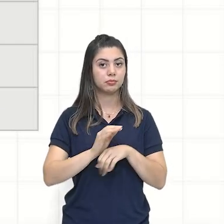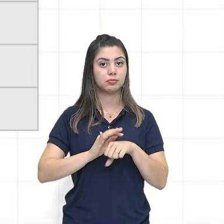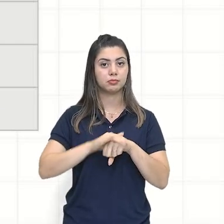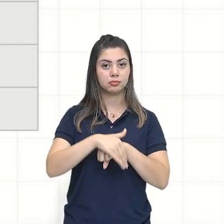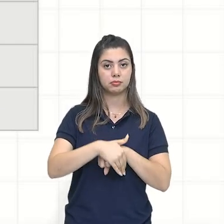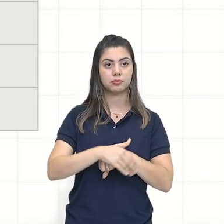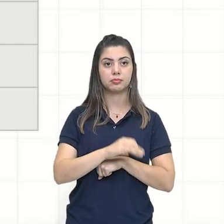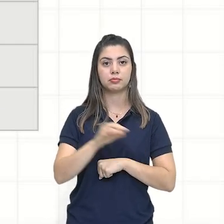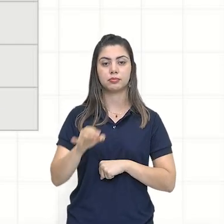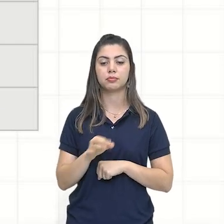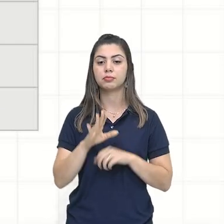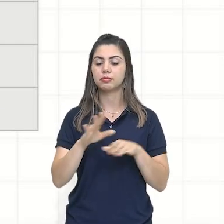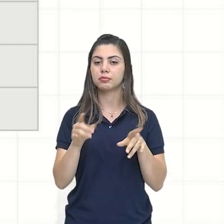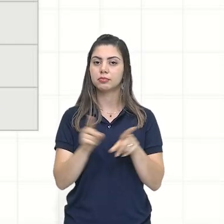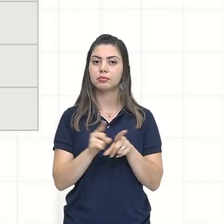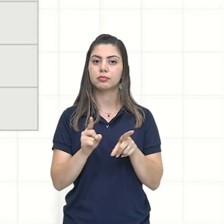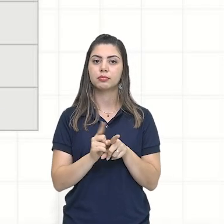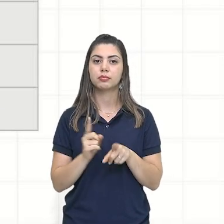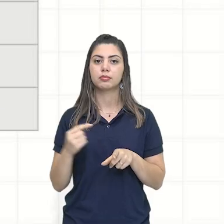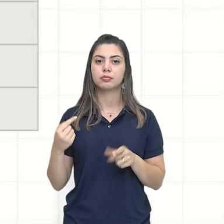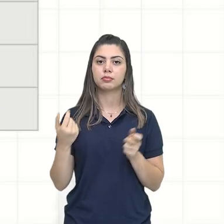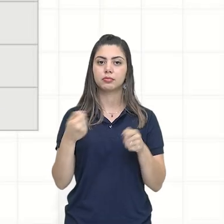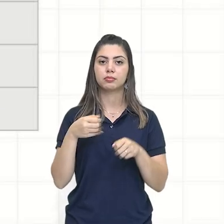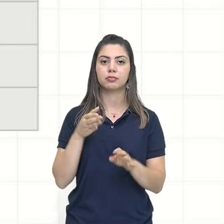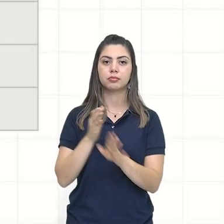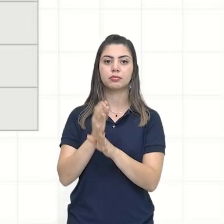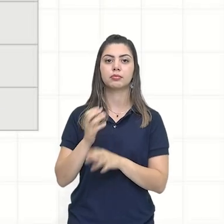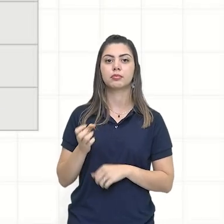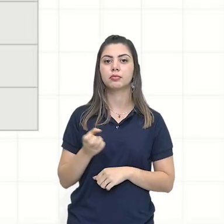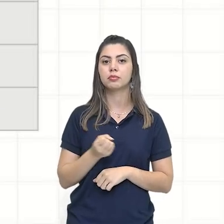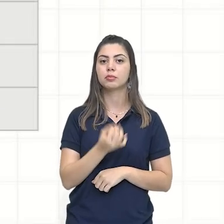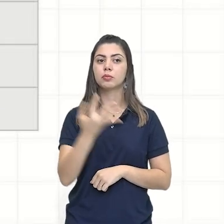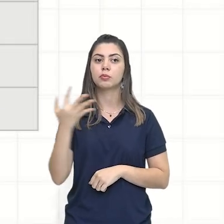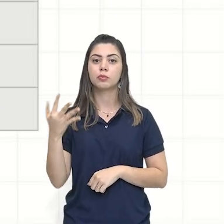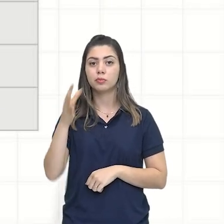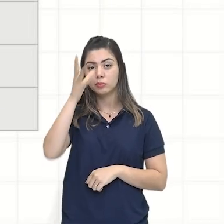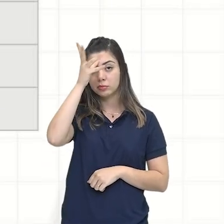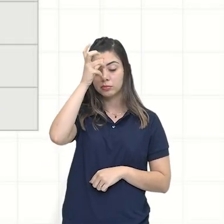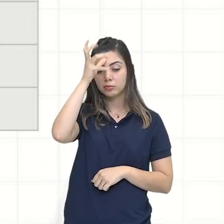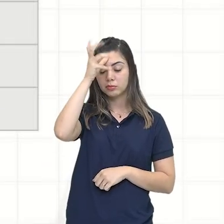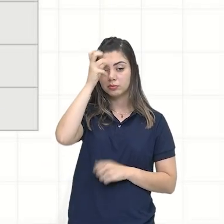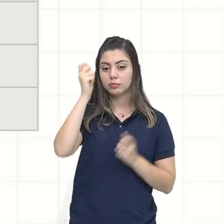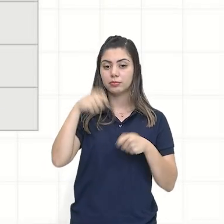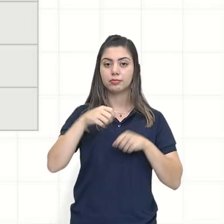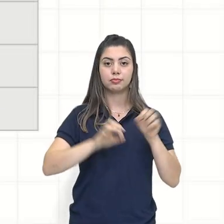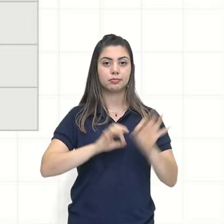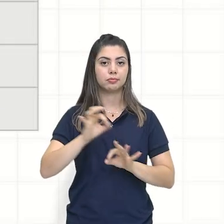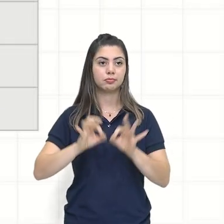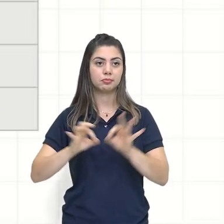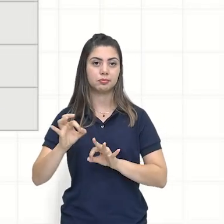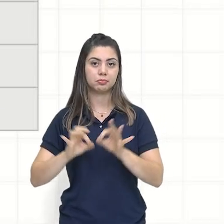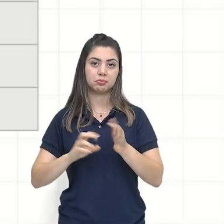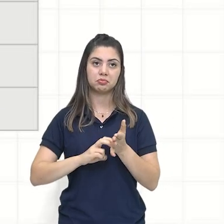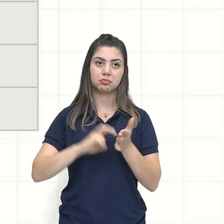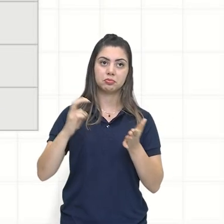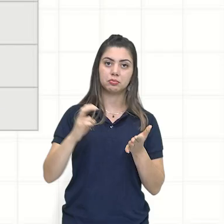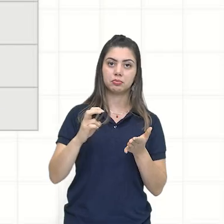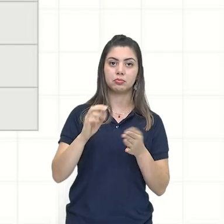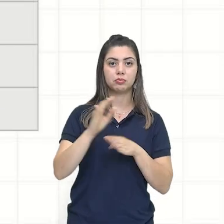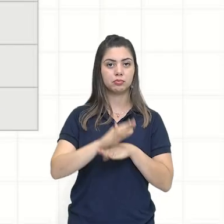Aí a gente também pode saber, né, a quantidade de frango que deve ser preparado por turno. Por quê? Nós sabemos que no